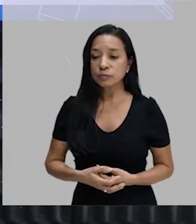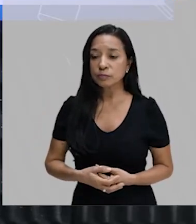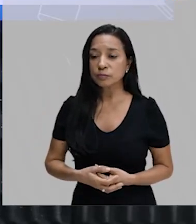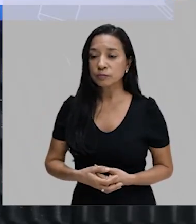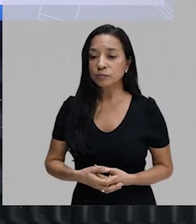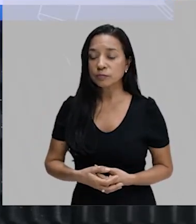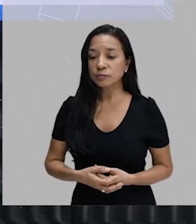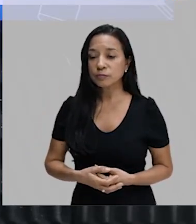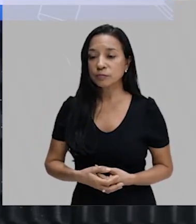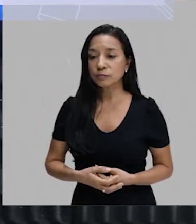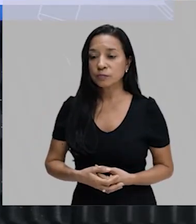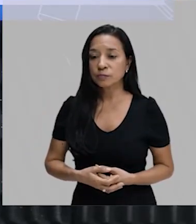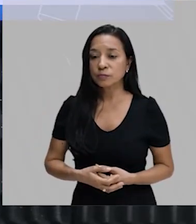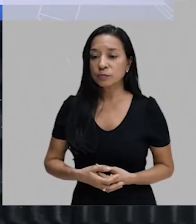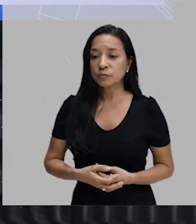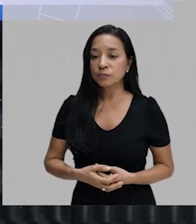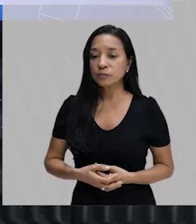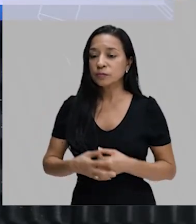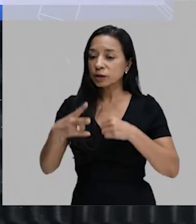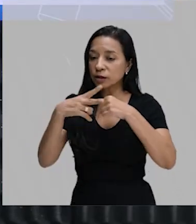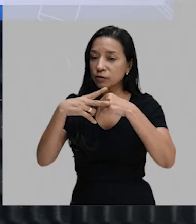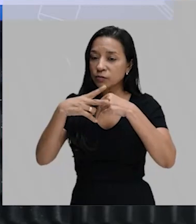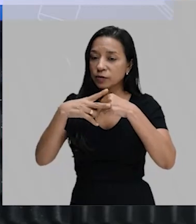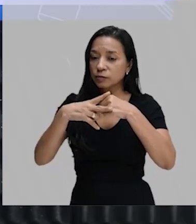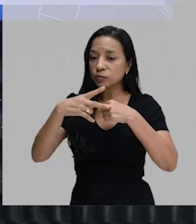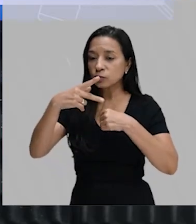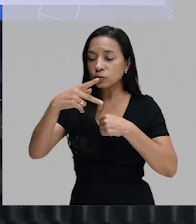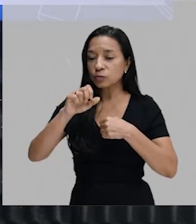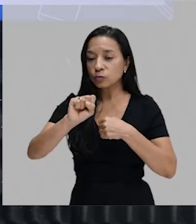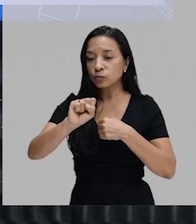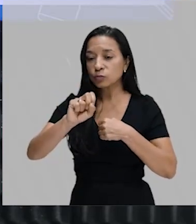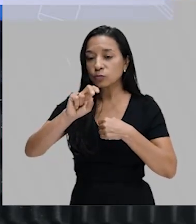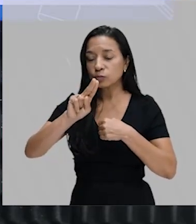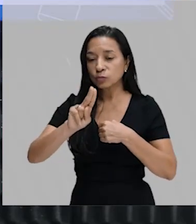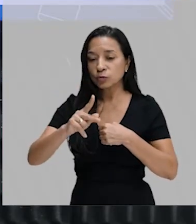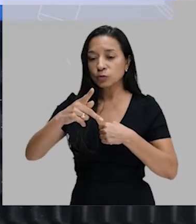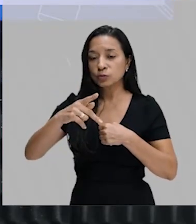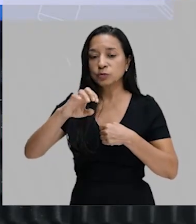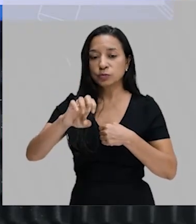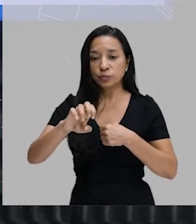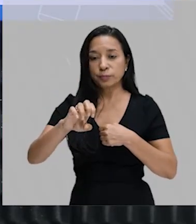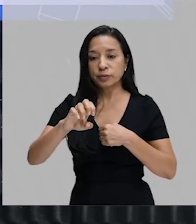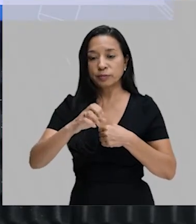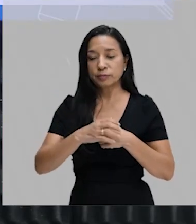feliz. Eu estou me referindo ao verbo supe, tá? Que